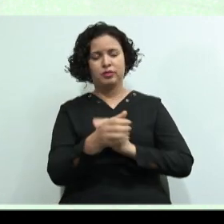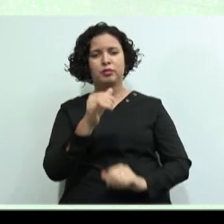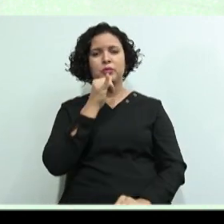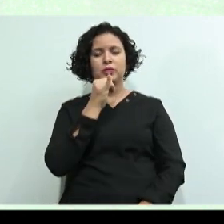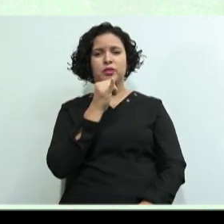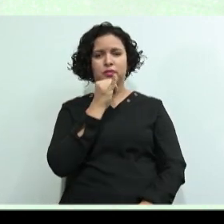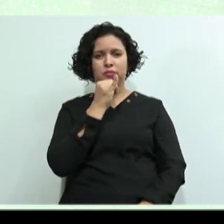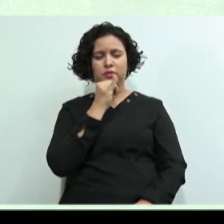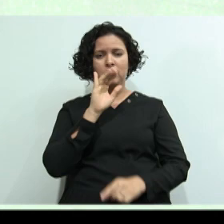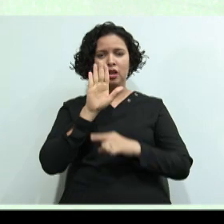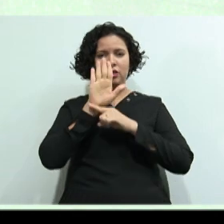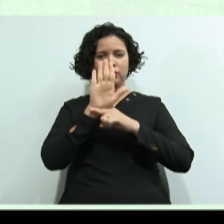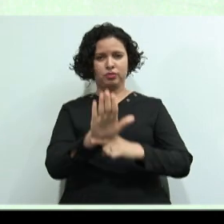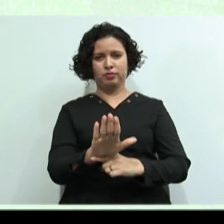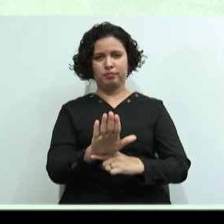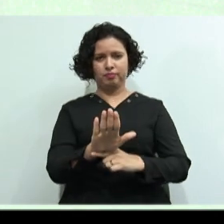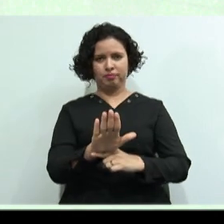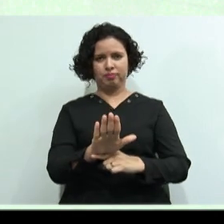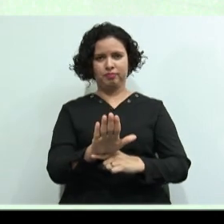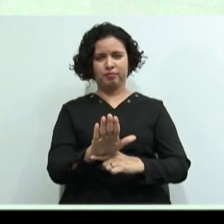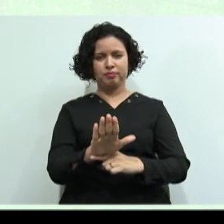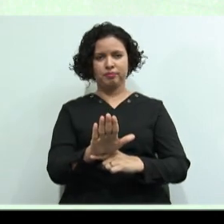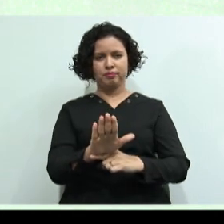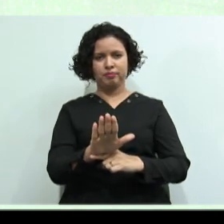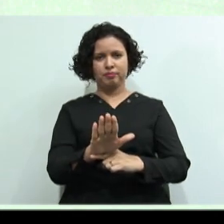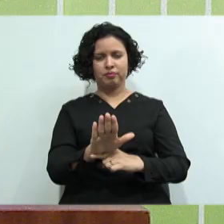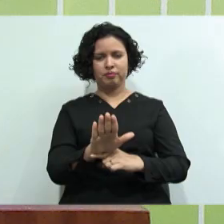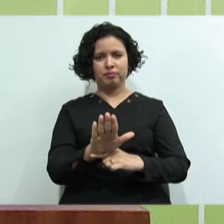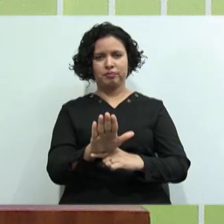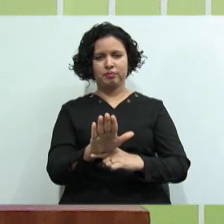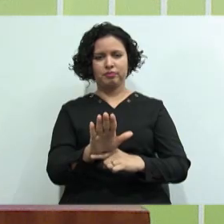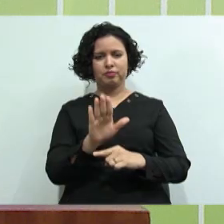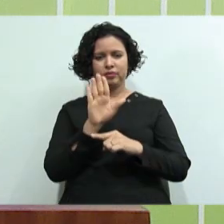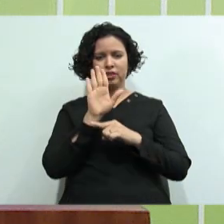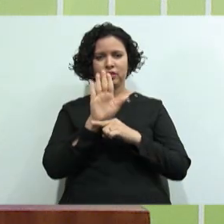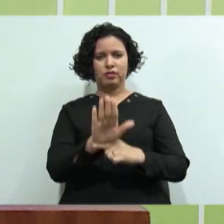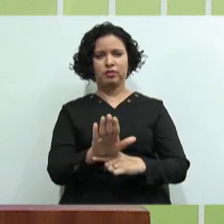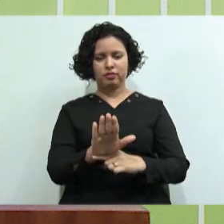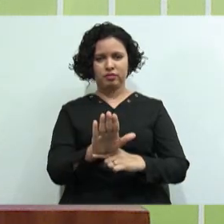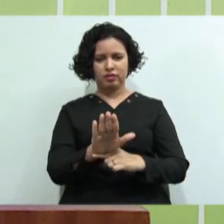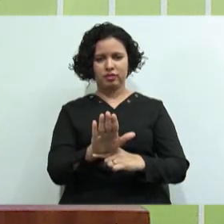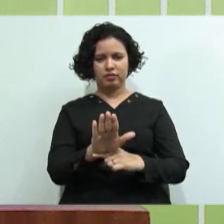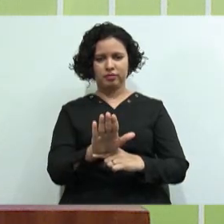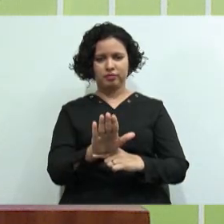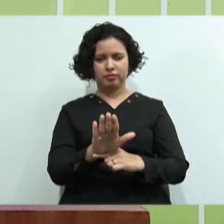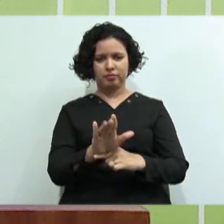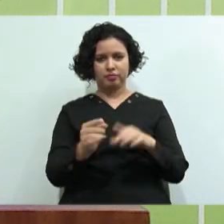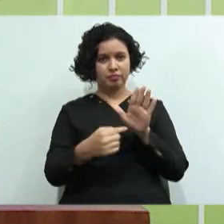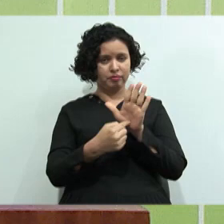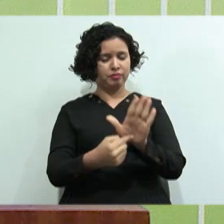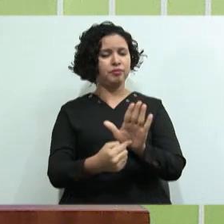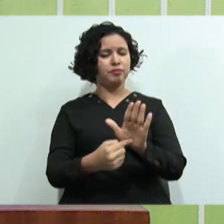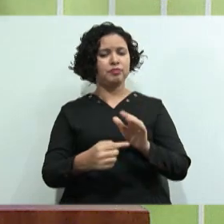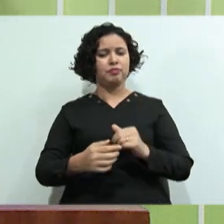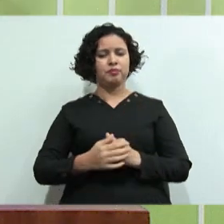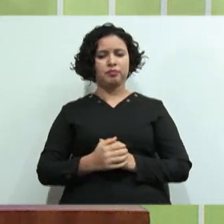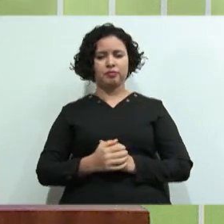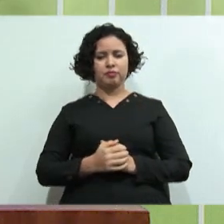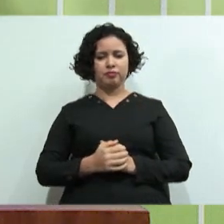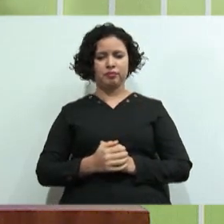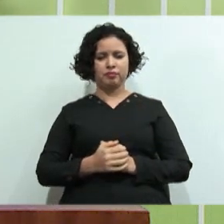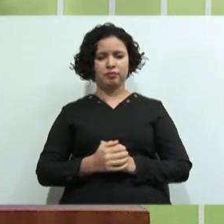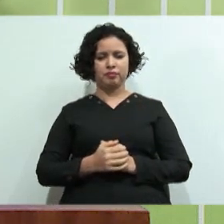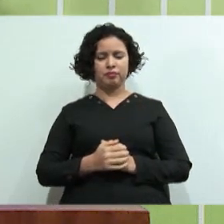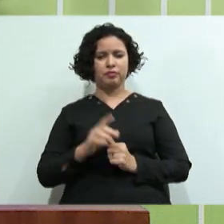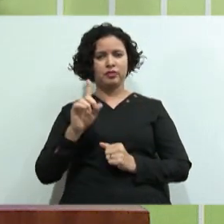exemplo, o sinal ajudar. Deixa eu mostrar para vocês aqui o sinal ajudar. O sinal